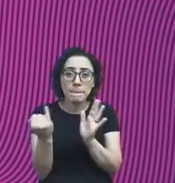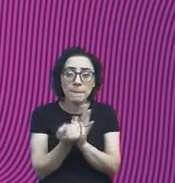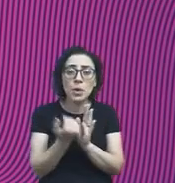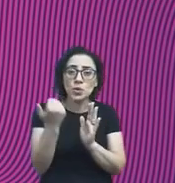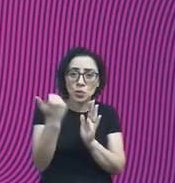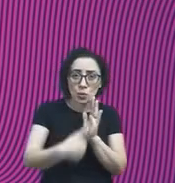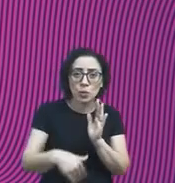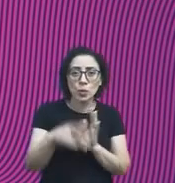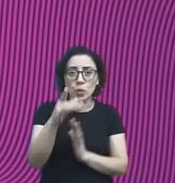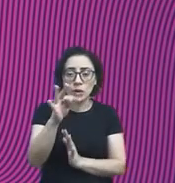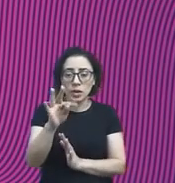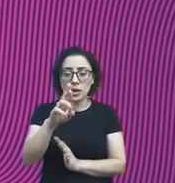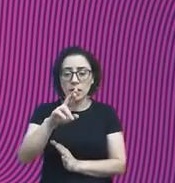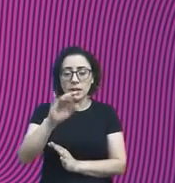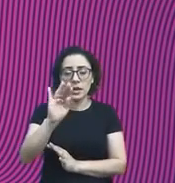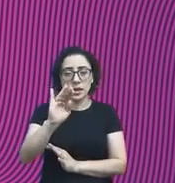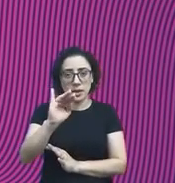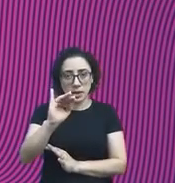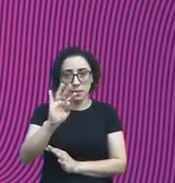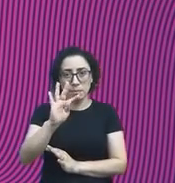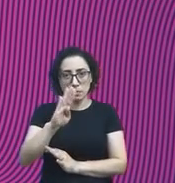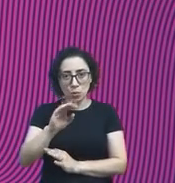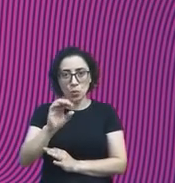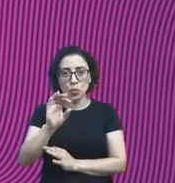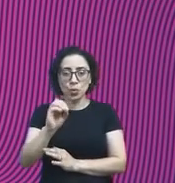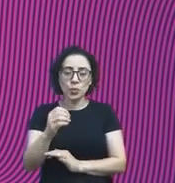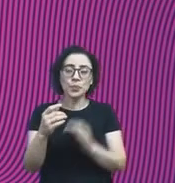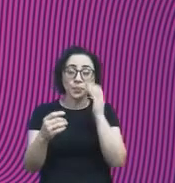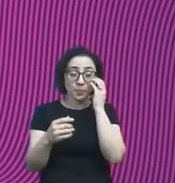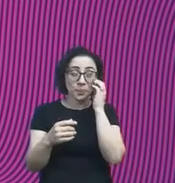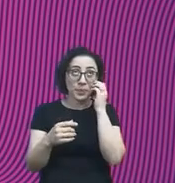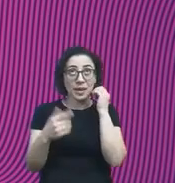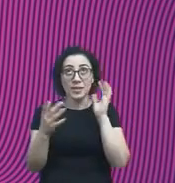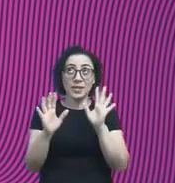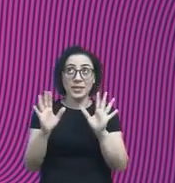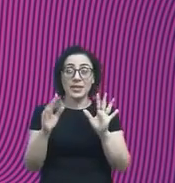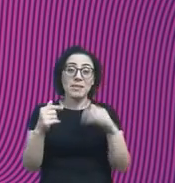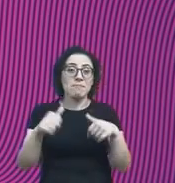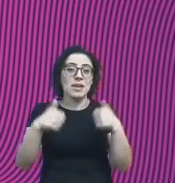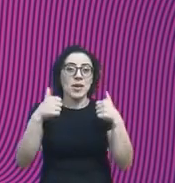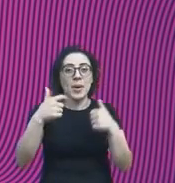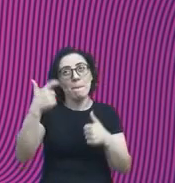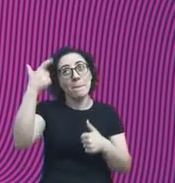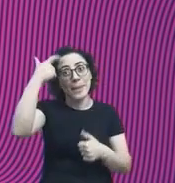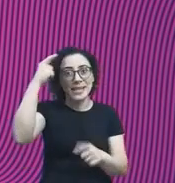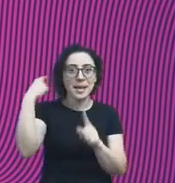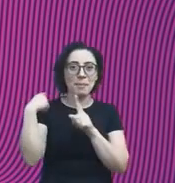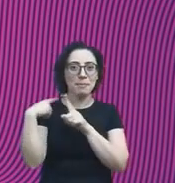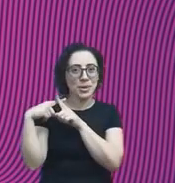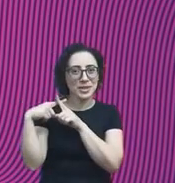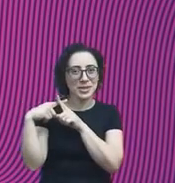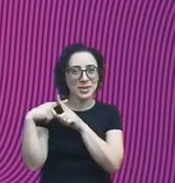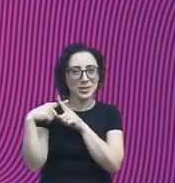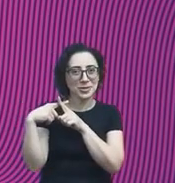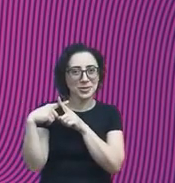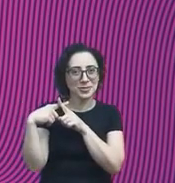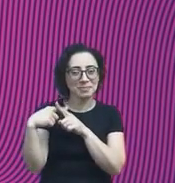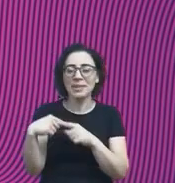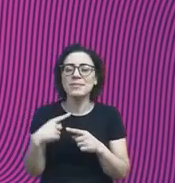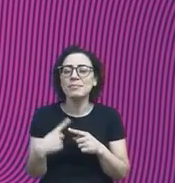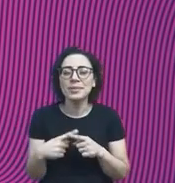meio cheio, mas é um pouco poliana, tá? Eu falo copo meio cheio, que eu fico feliz quando a gente está junto, a gente senta com o governo de São